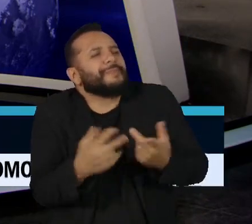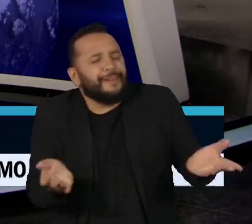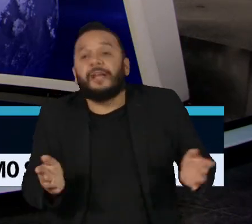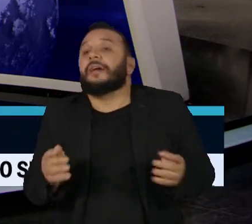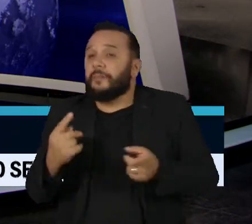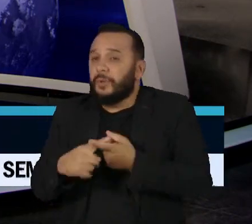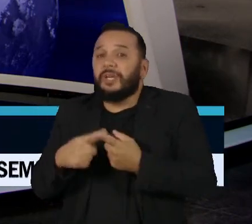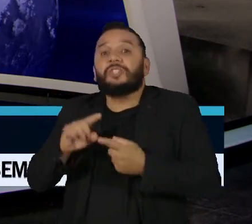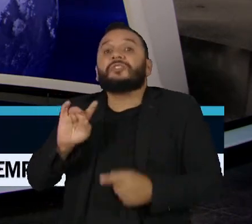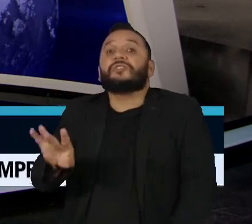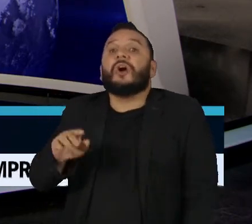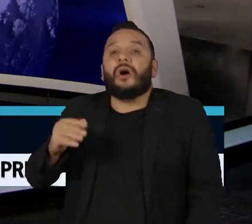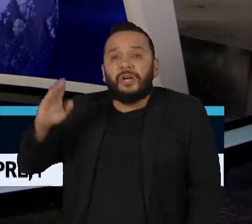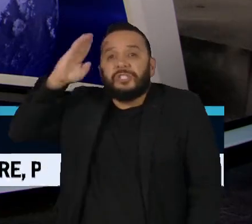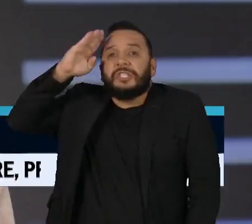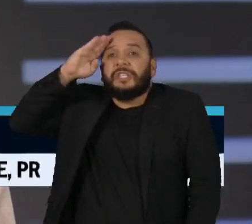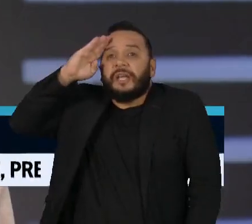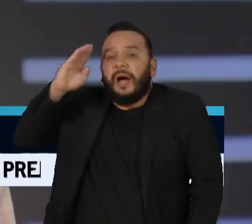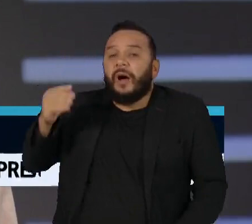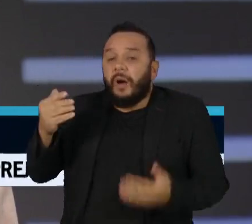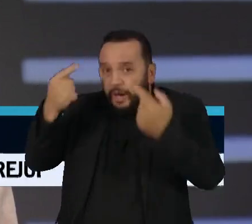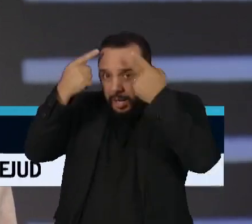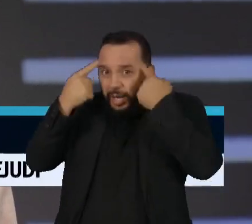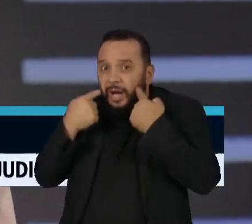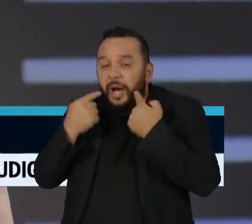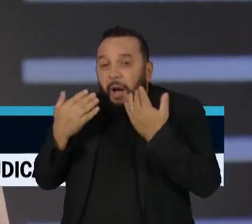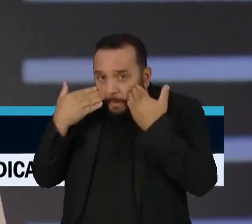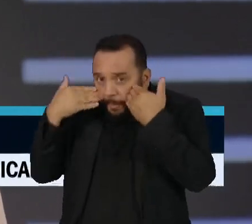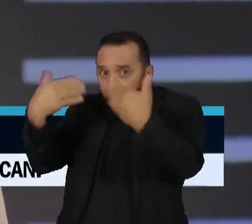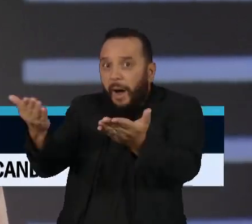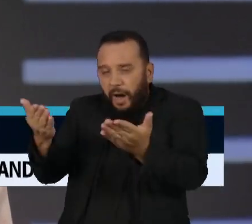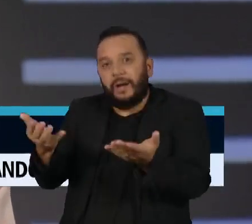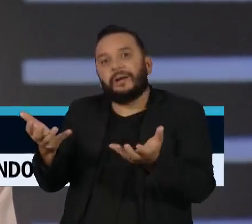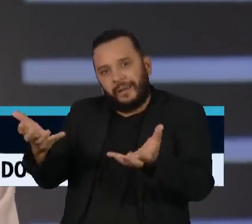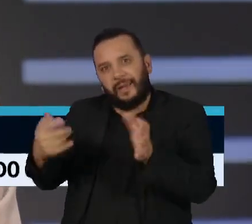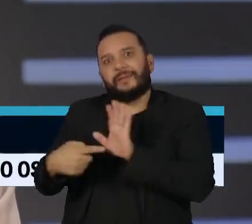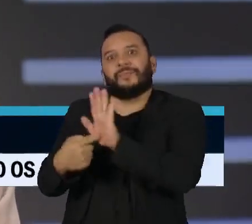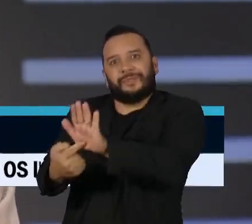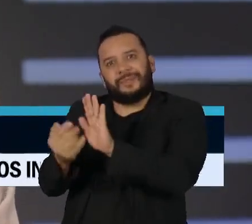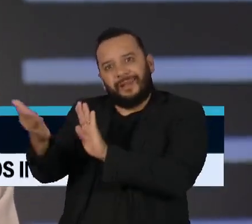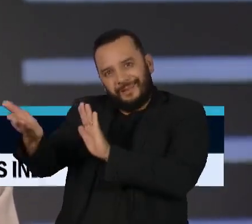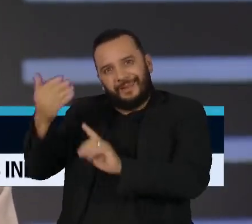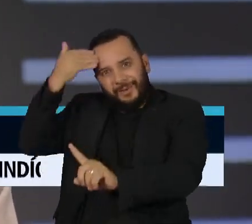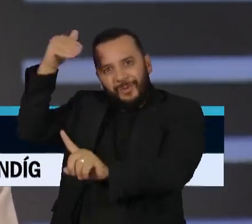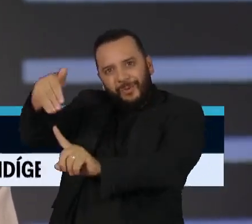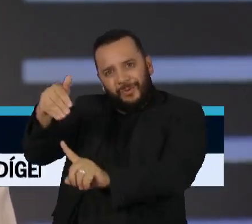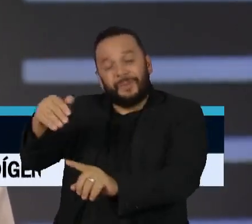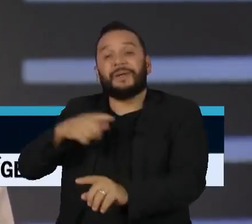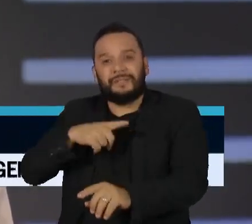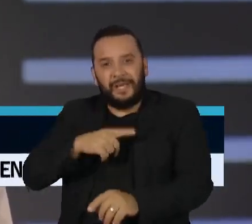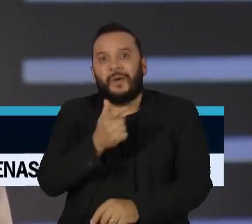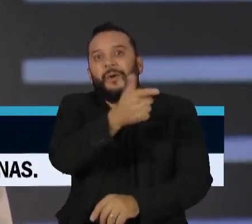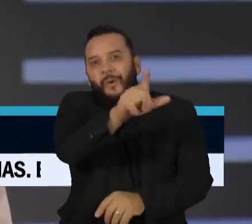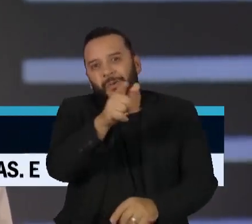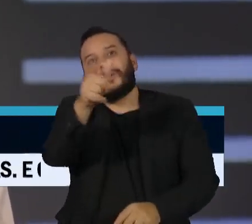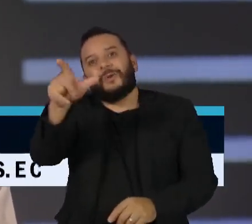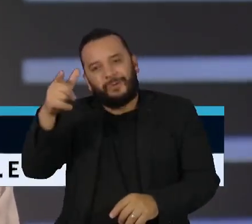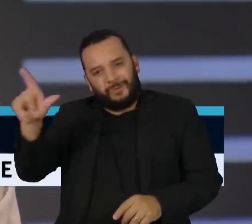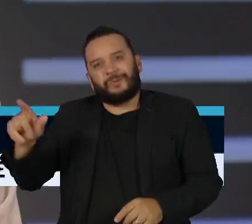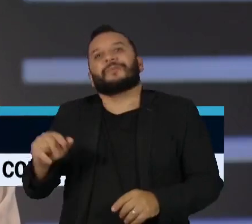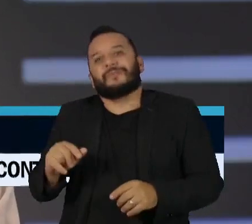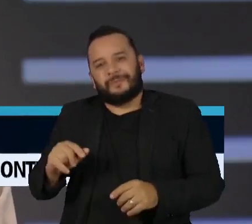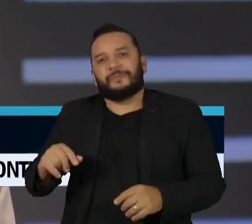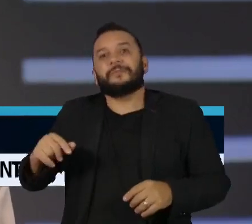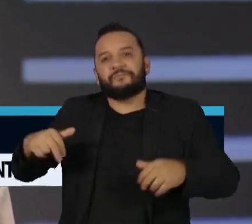só a imagem do General uma coisa meio trabalhada para incriminá-lo ou não mas tem muita gente ali que vai ficar numa situação ruim